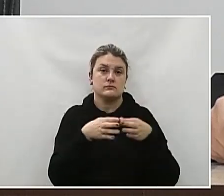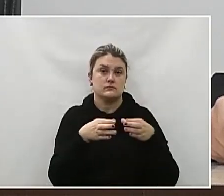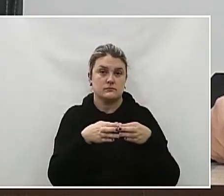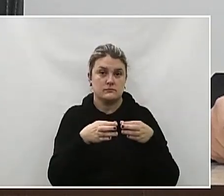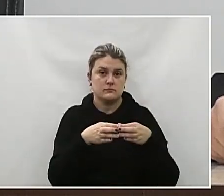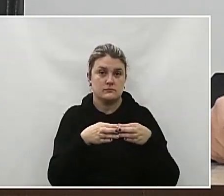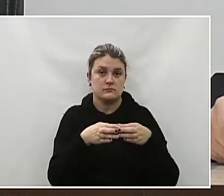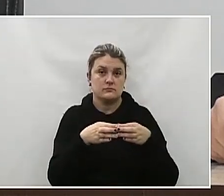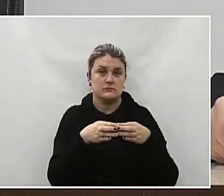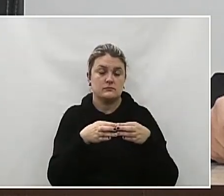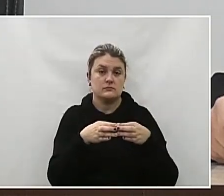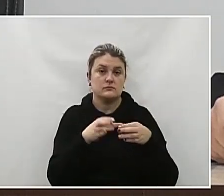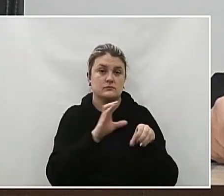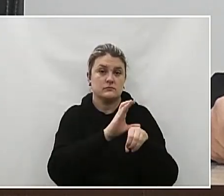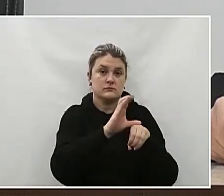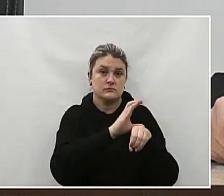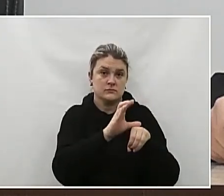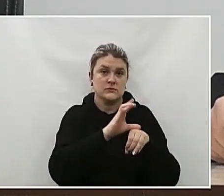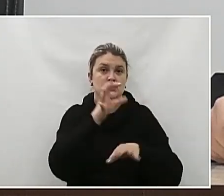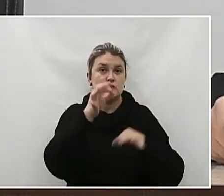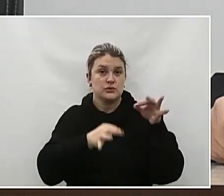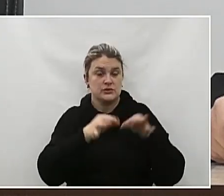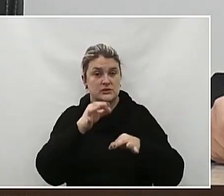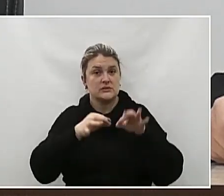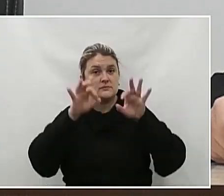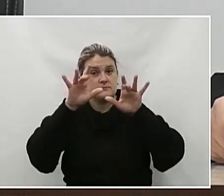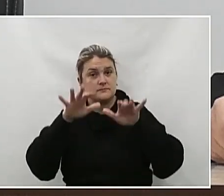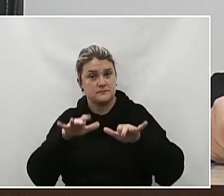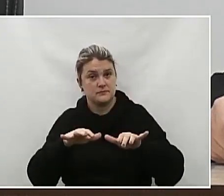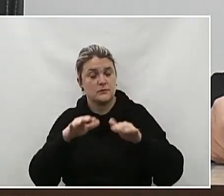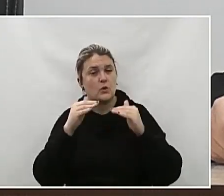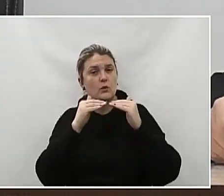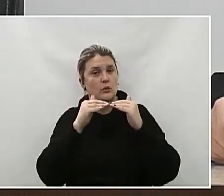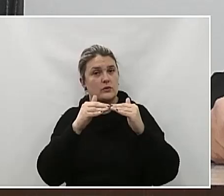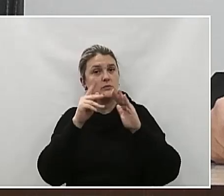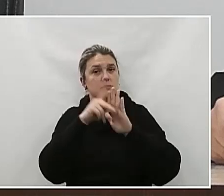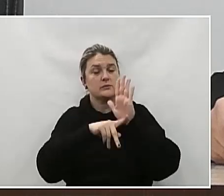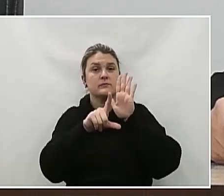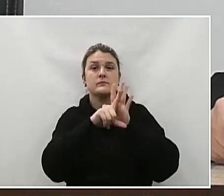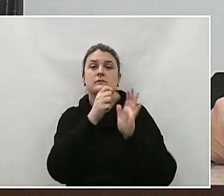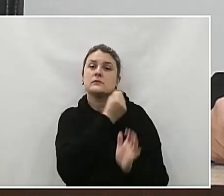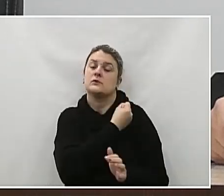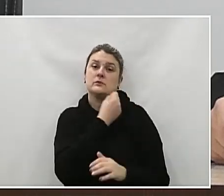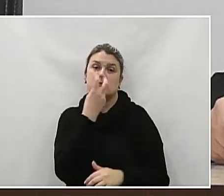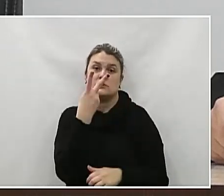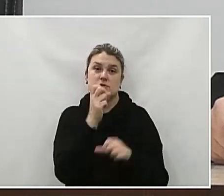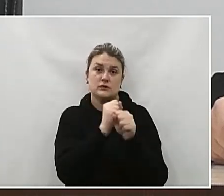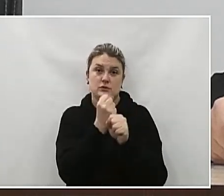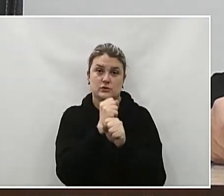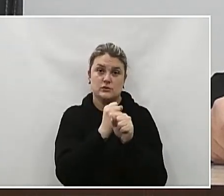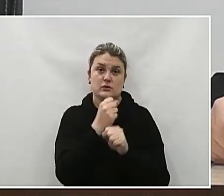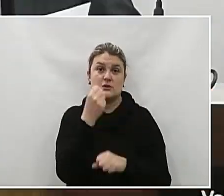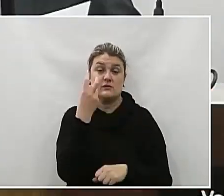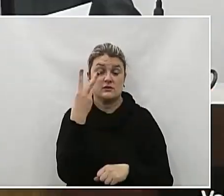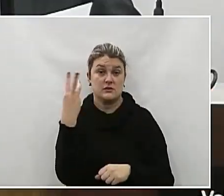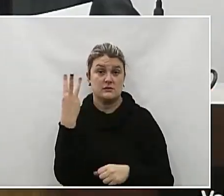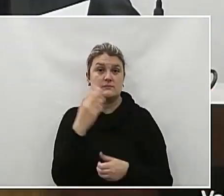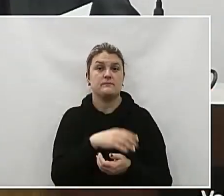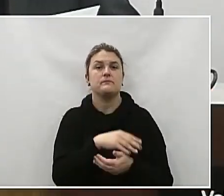Da comissão de constituição Justiça e redação final Favorável ao projeto De lei ordinária Número 28 de 2023